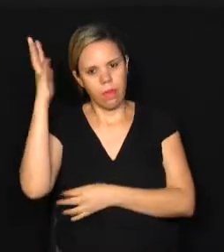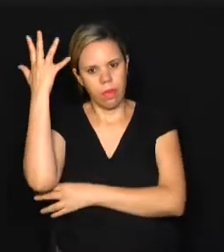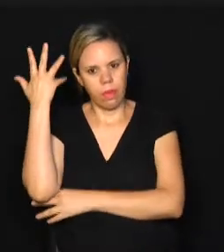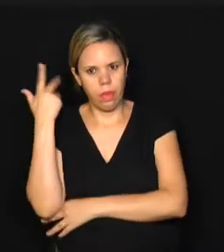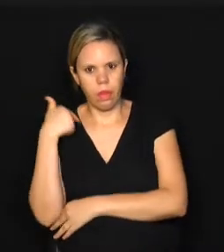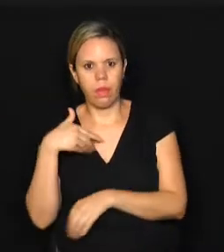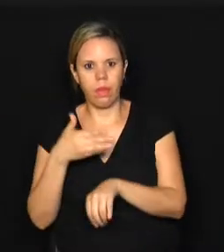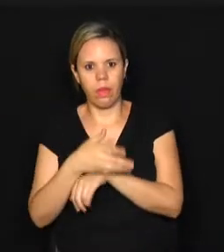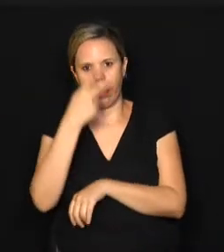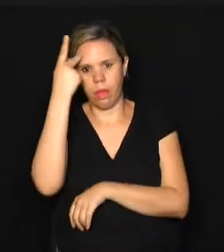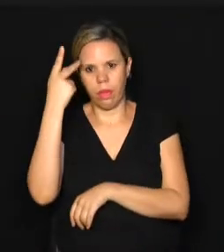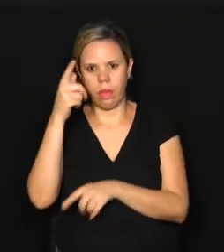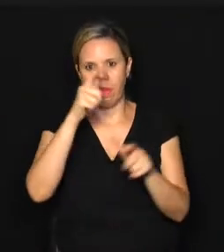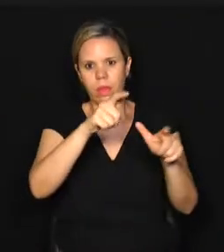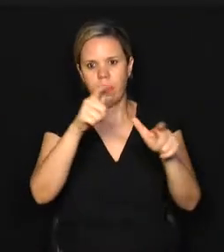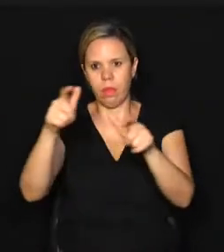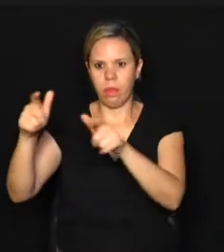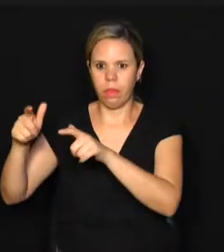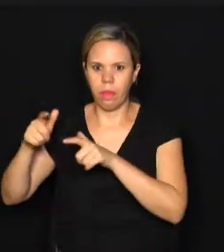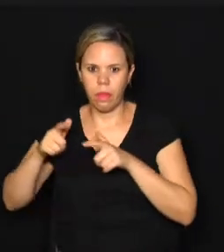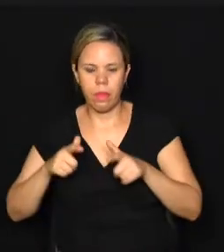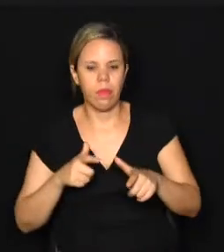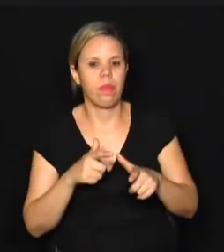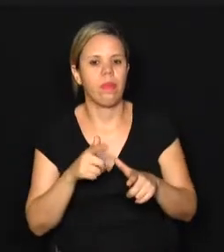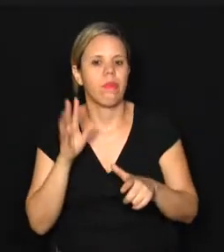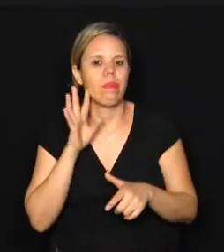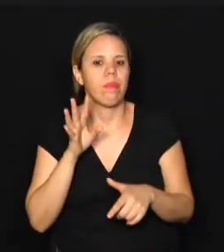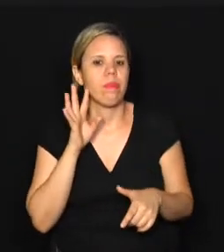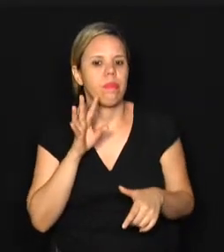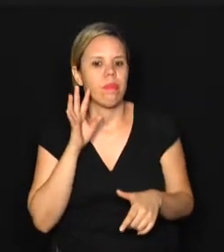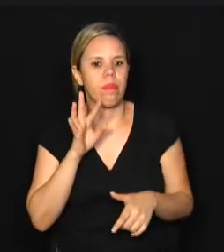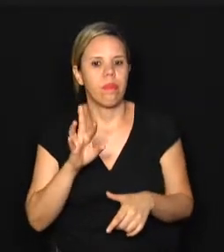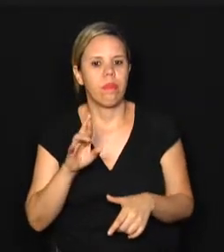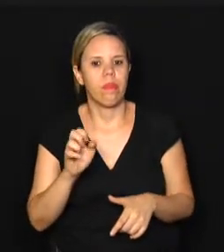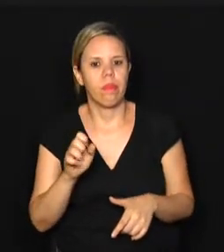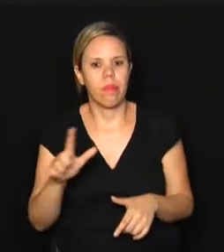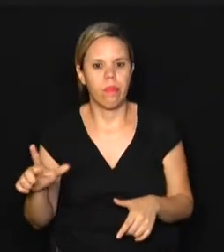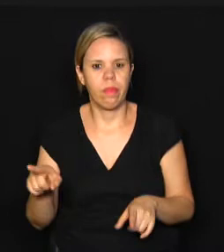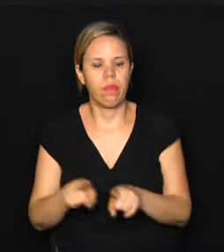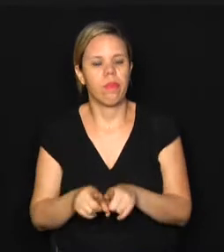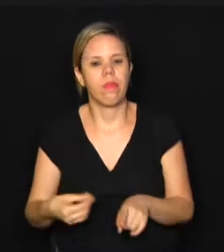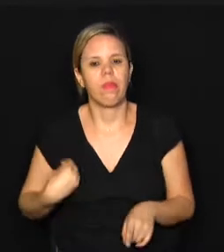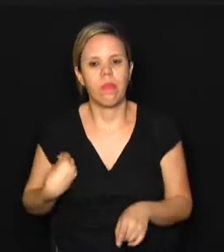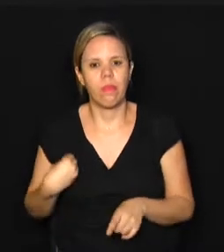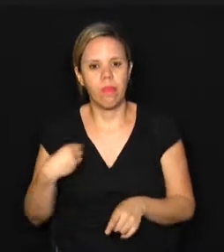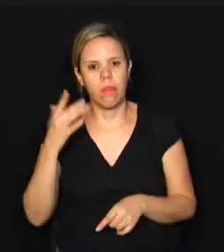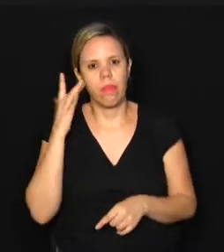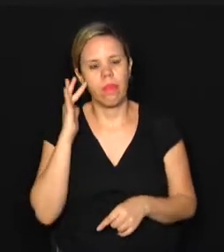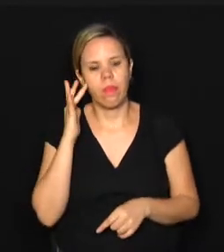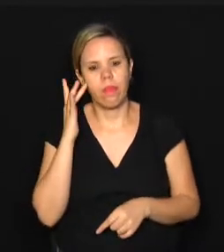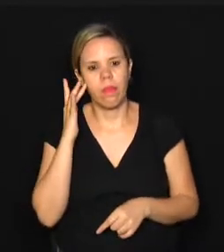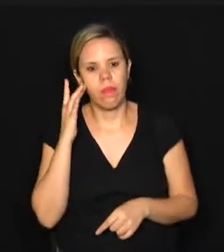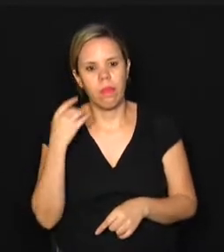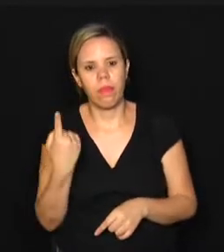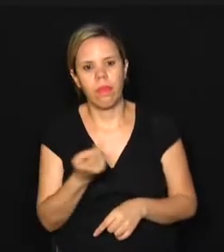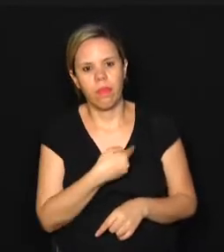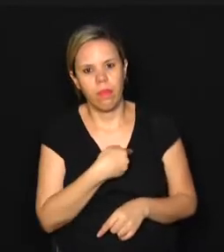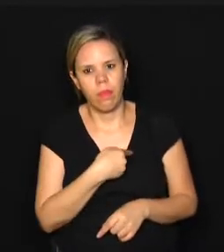entrou gente de vários lugares e foi muito legal. O Rafael também estava. Eu acho que a gente tem